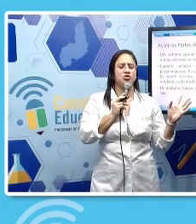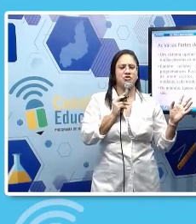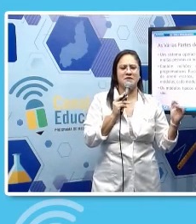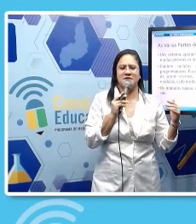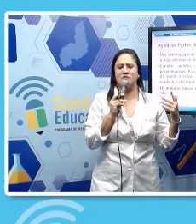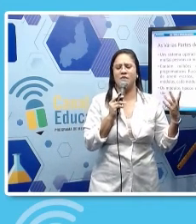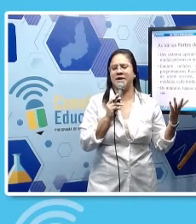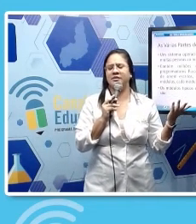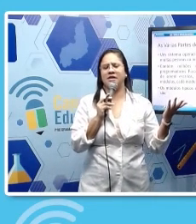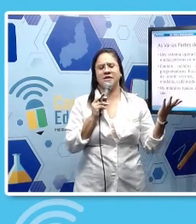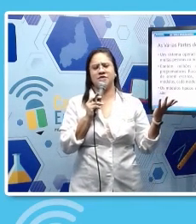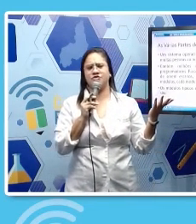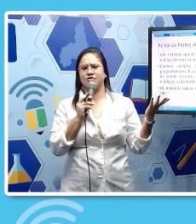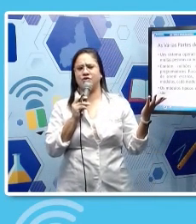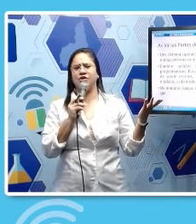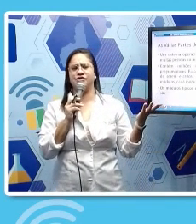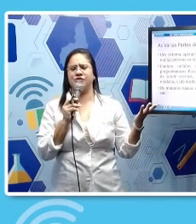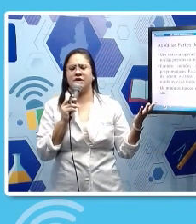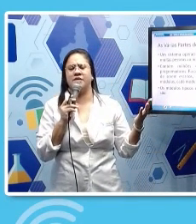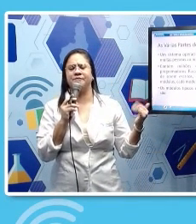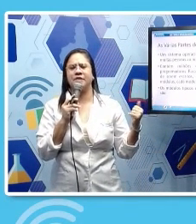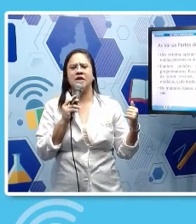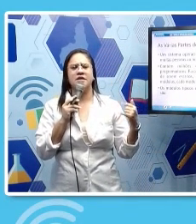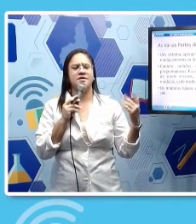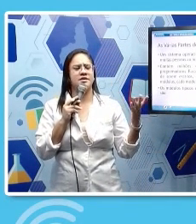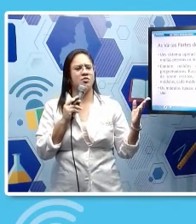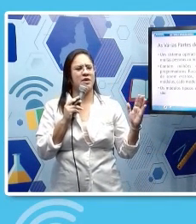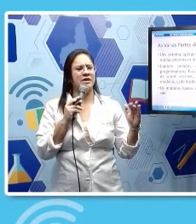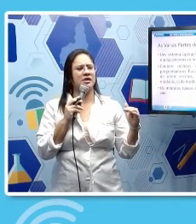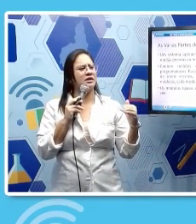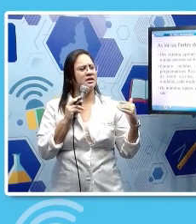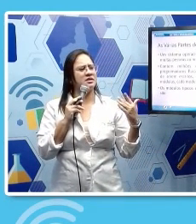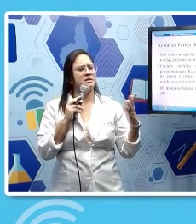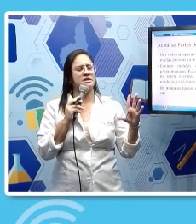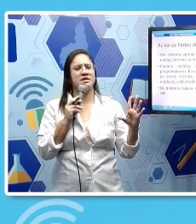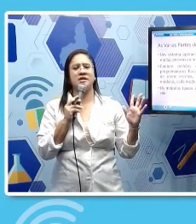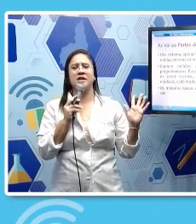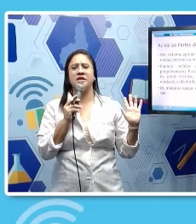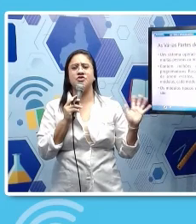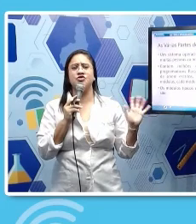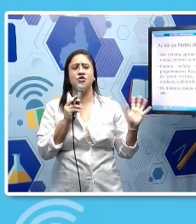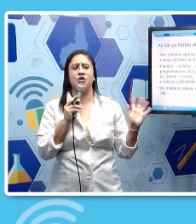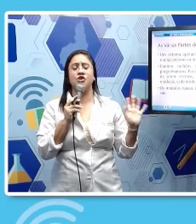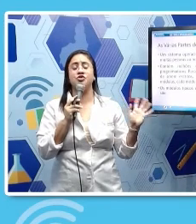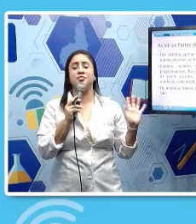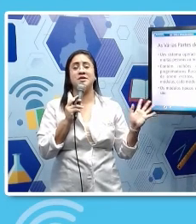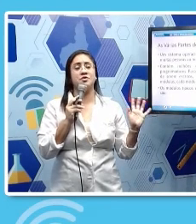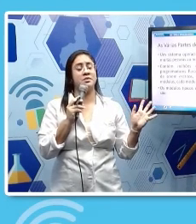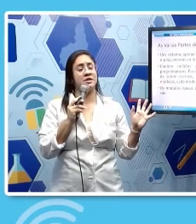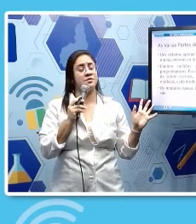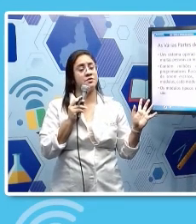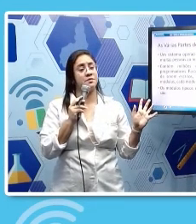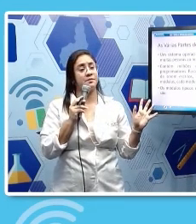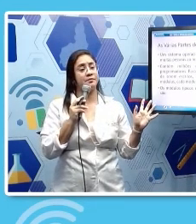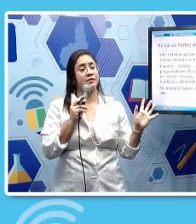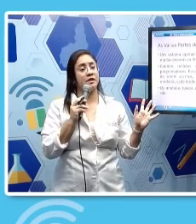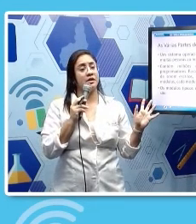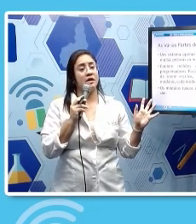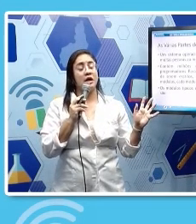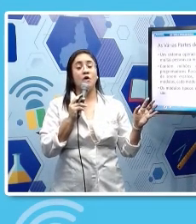em torno de umas 50 linhas de código, né? 50 linhas, 60 linhas de código, mais ou